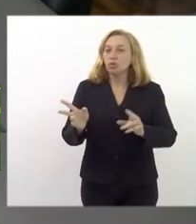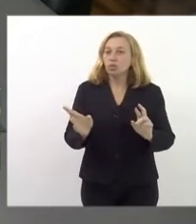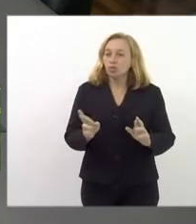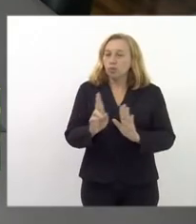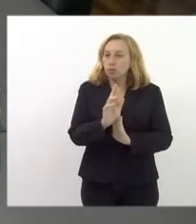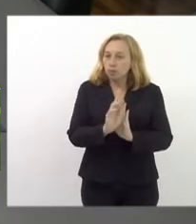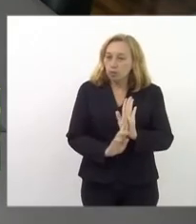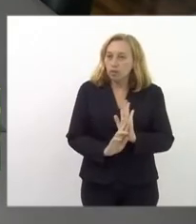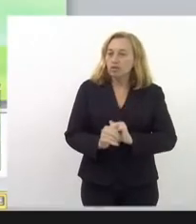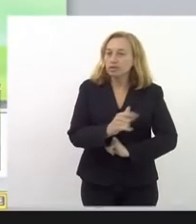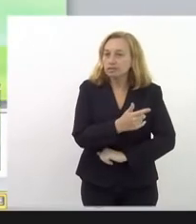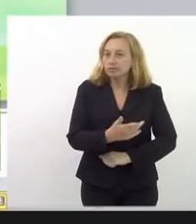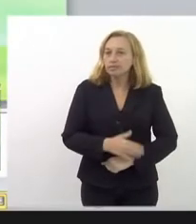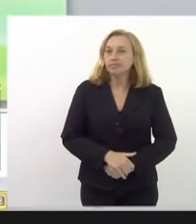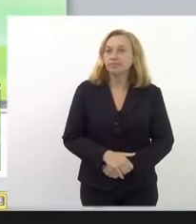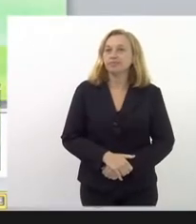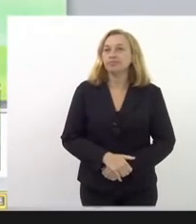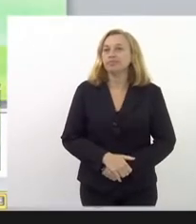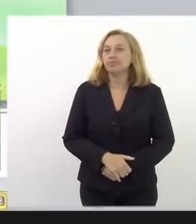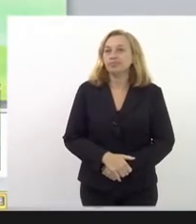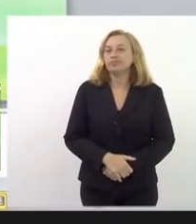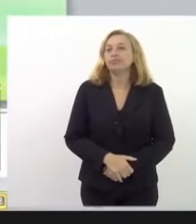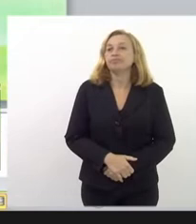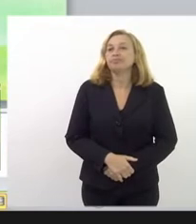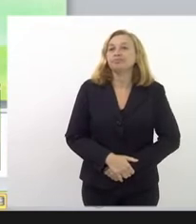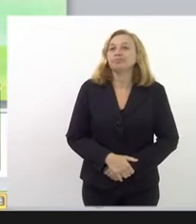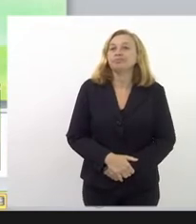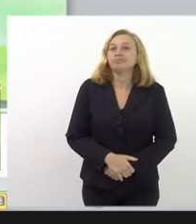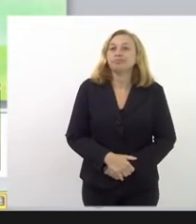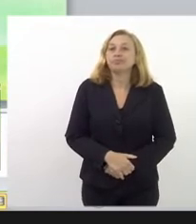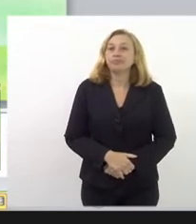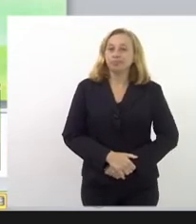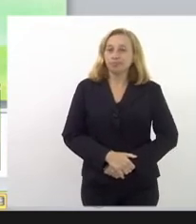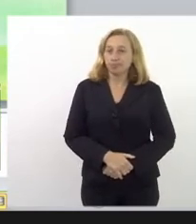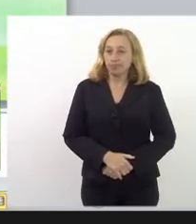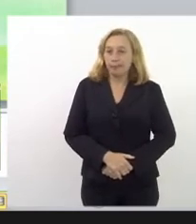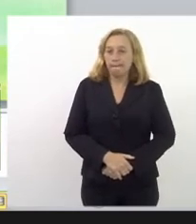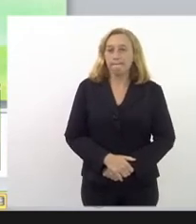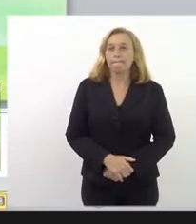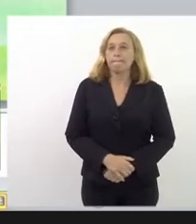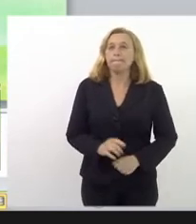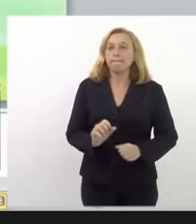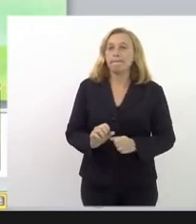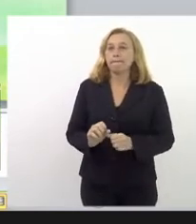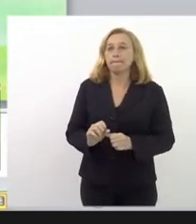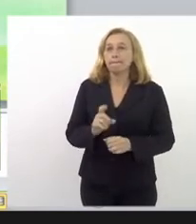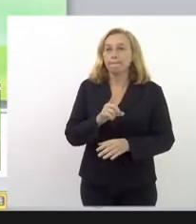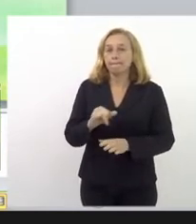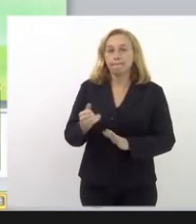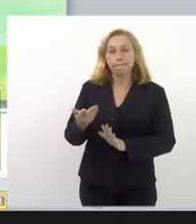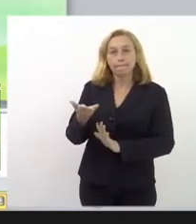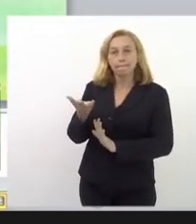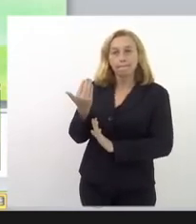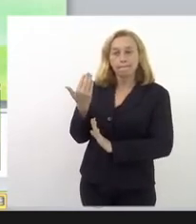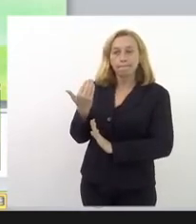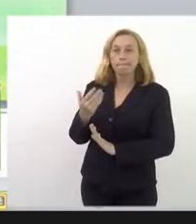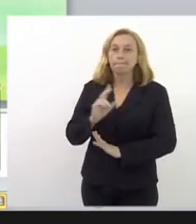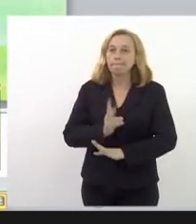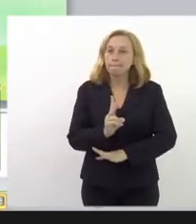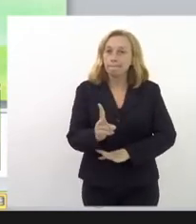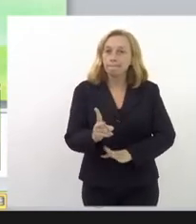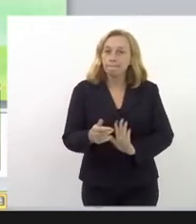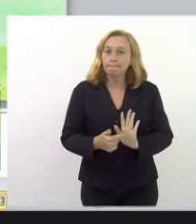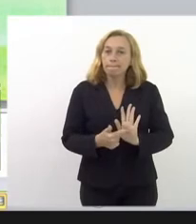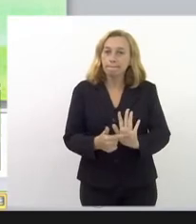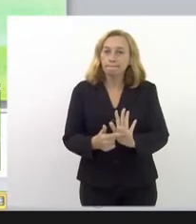terceiro quadrimestre. A gente, como tem feito nas vezes anteriores, a gente tem sempre colocado